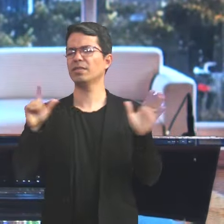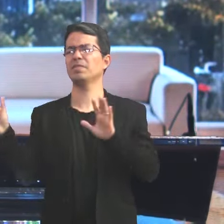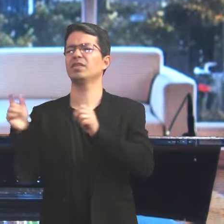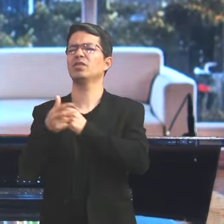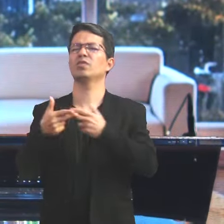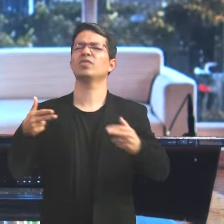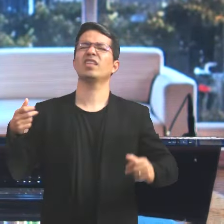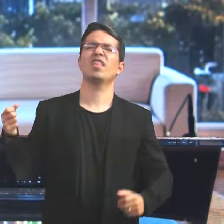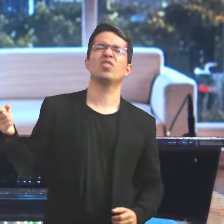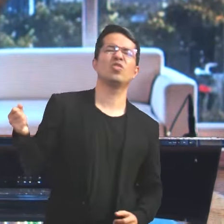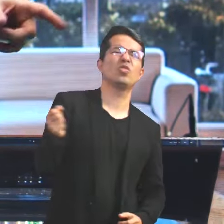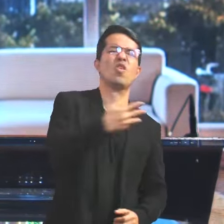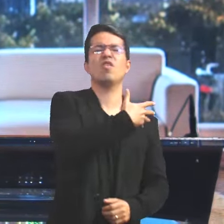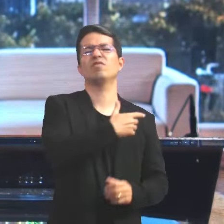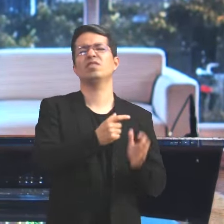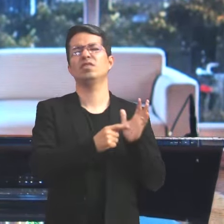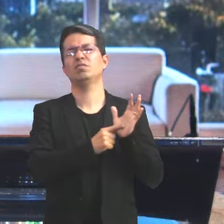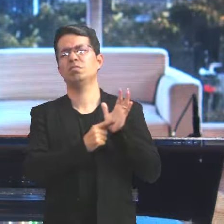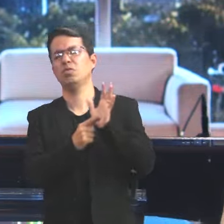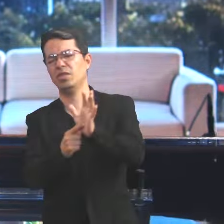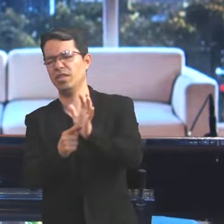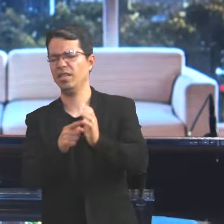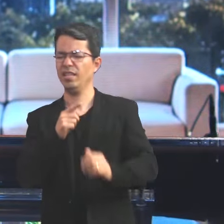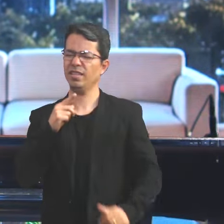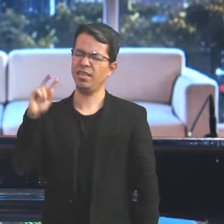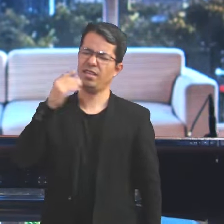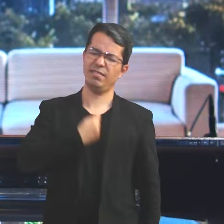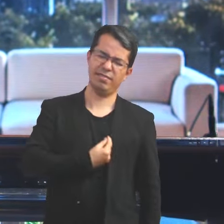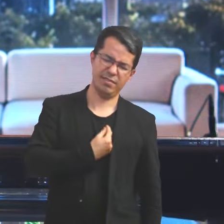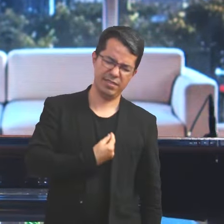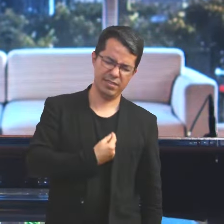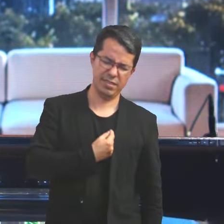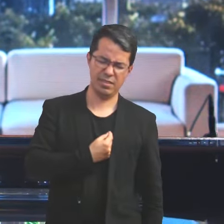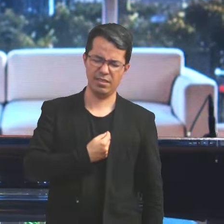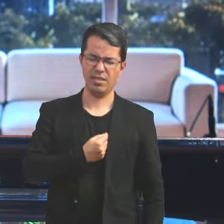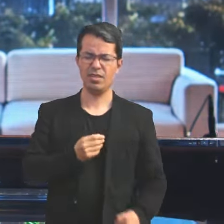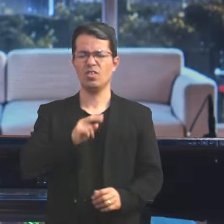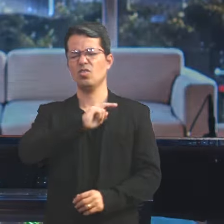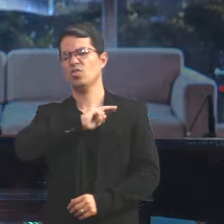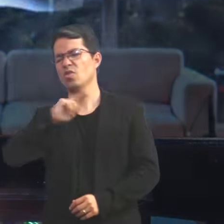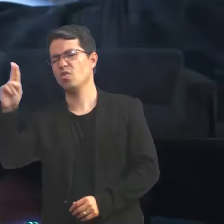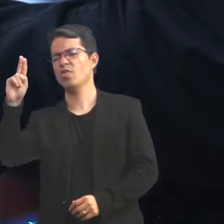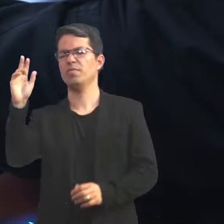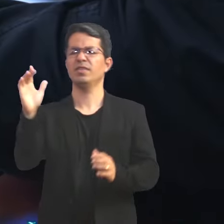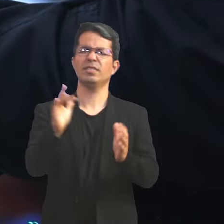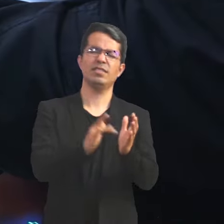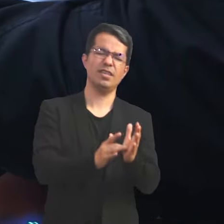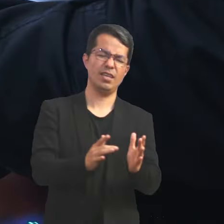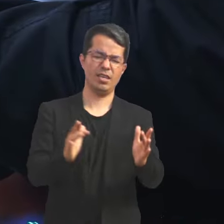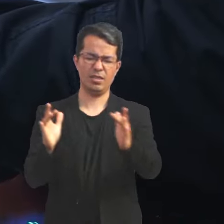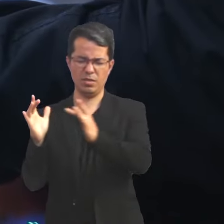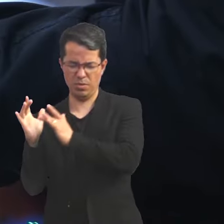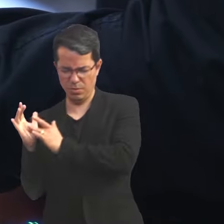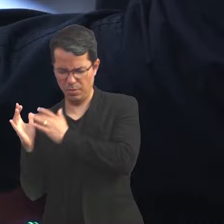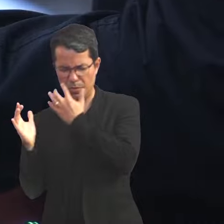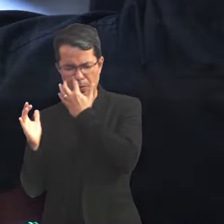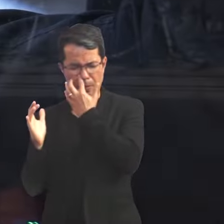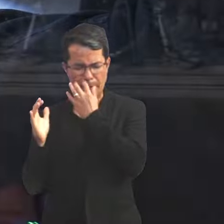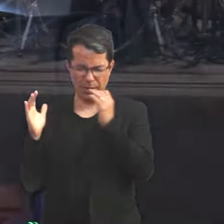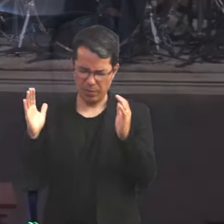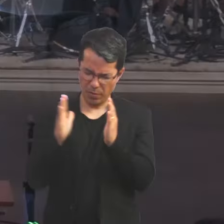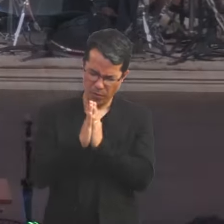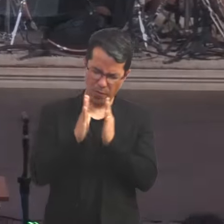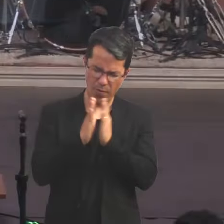manifeste através da vida dos meus irmãos faz assim pai é no nome de Jesus que